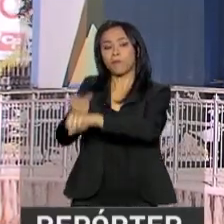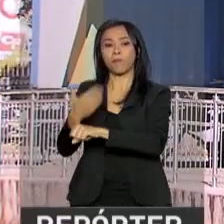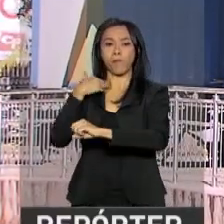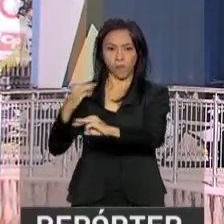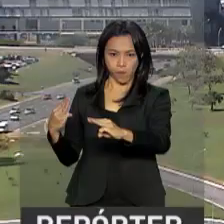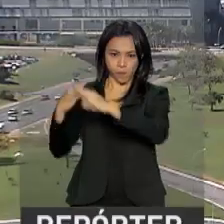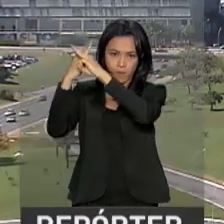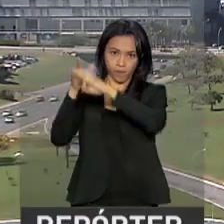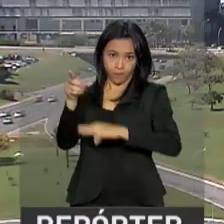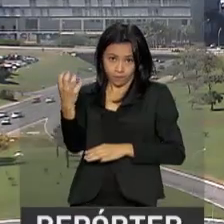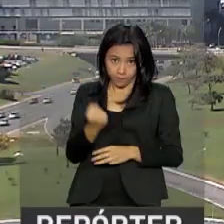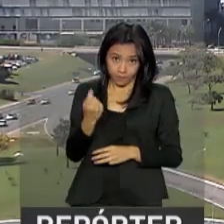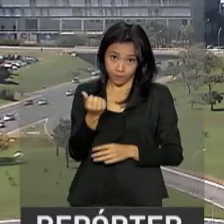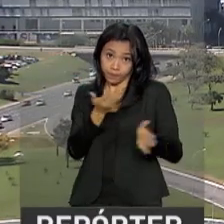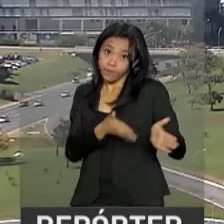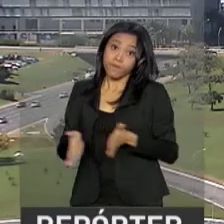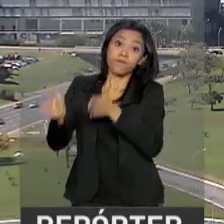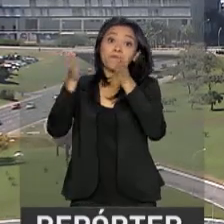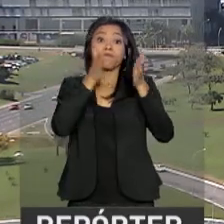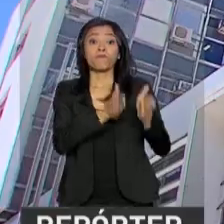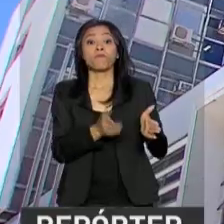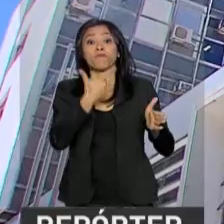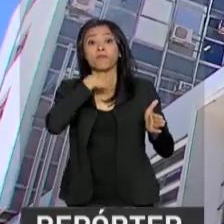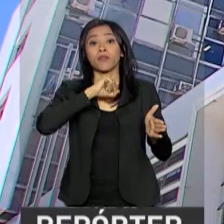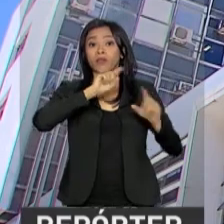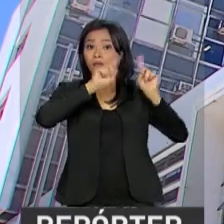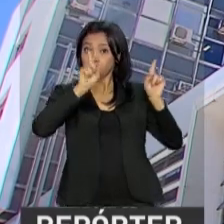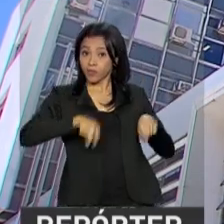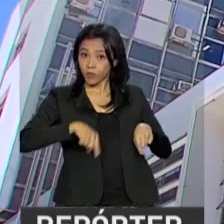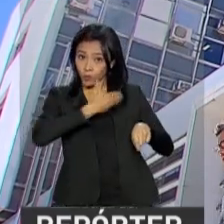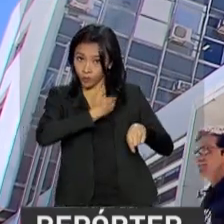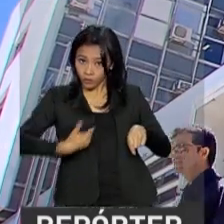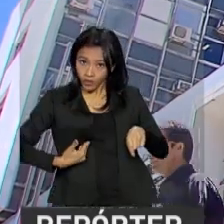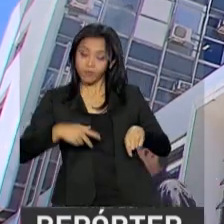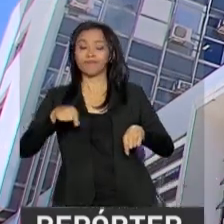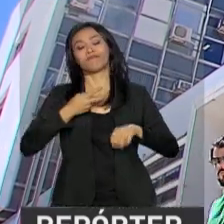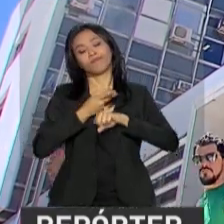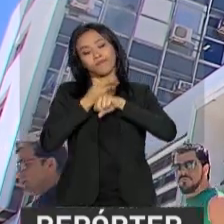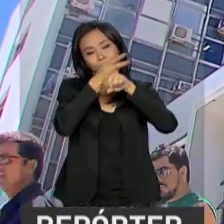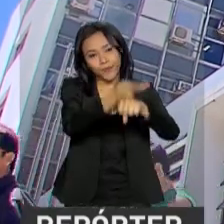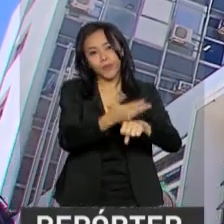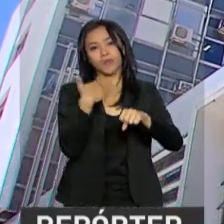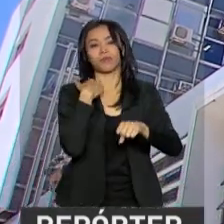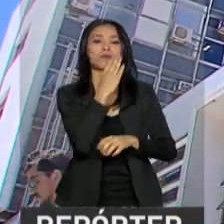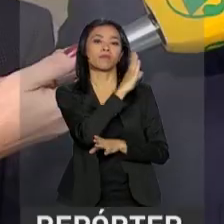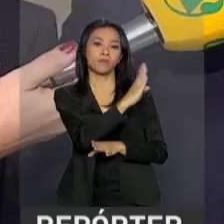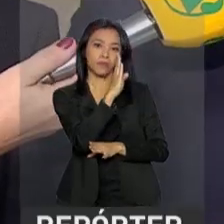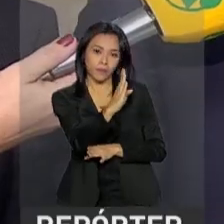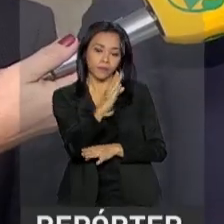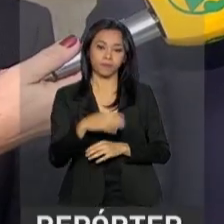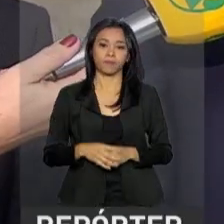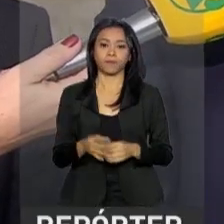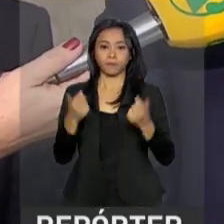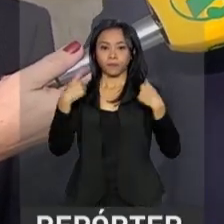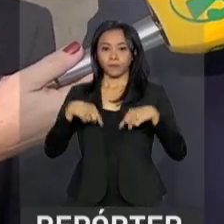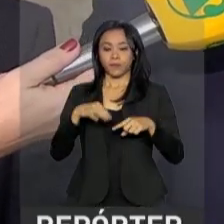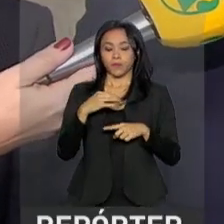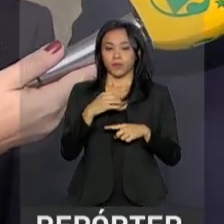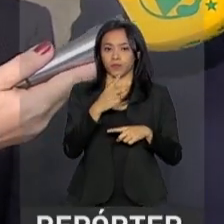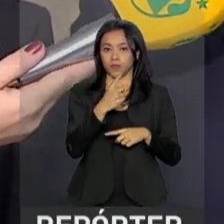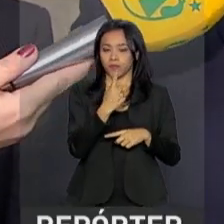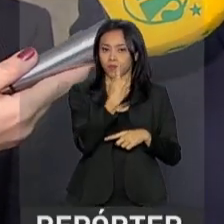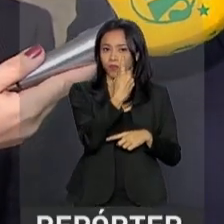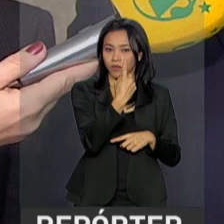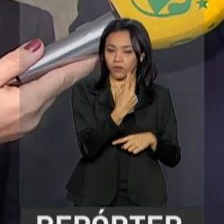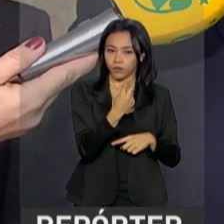federal já para os servidores públicos o dinheiro estará disponível nas agências do banco do brasil atingir os 8 6